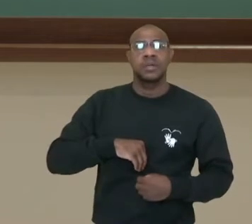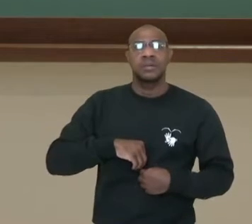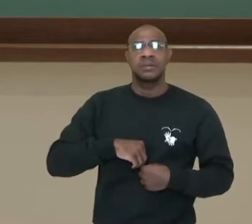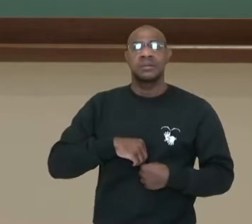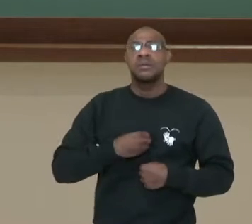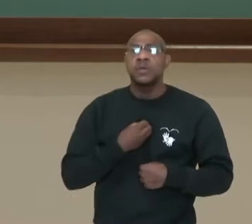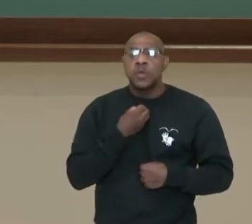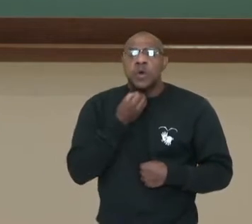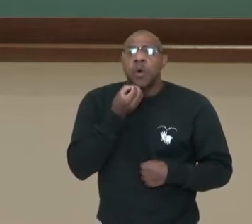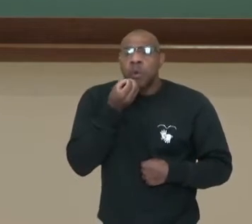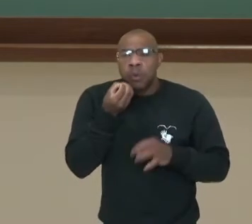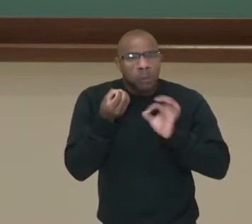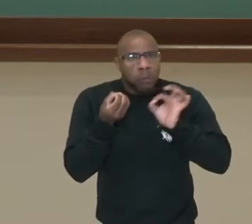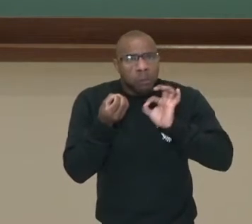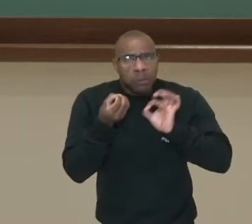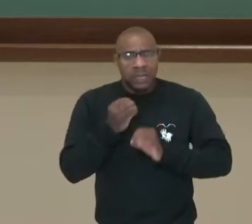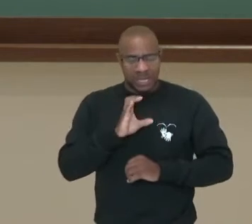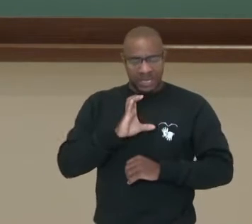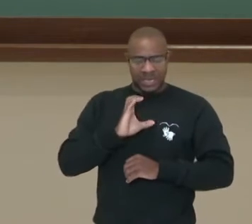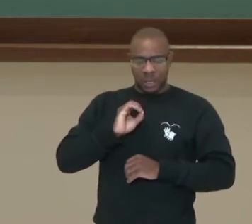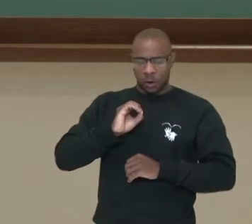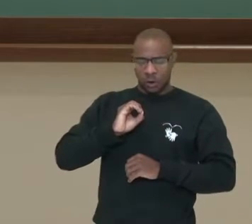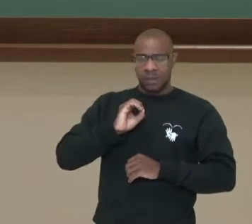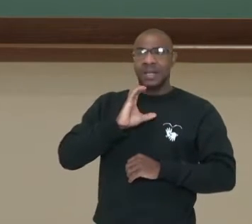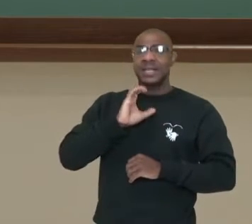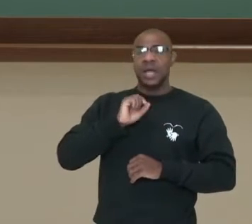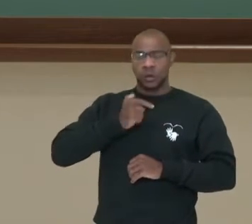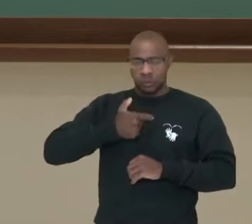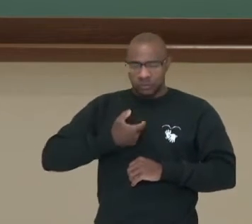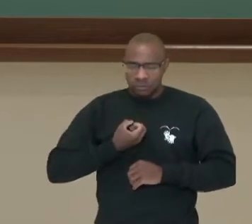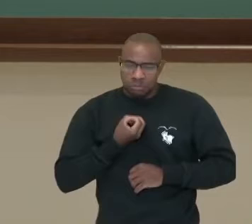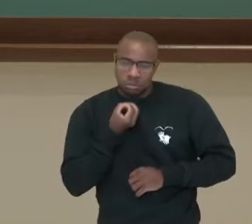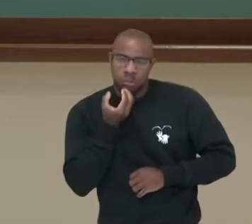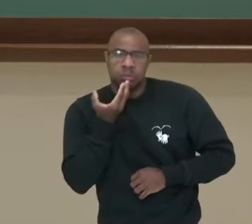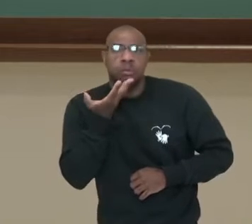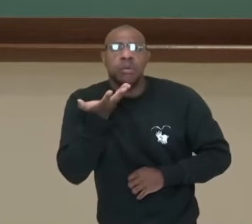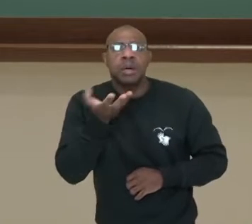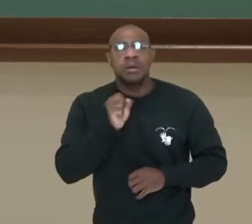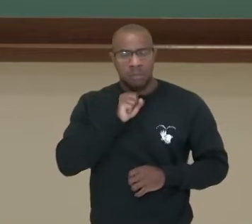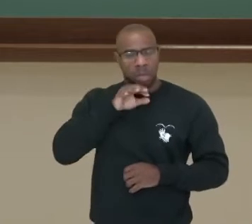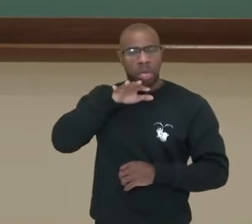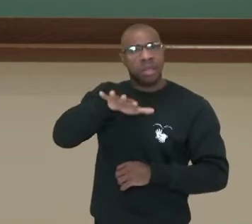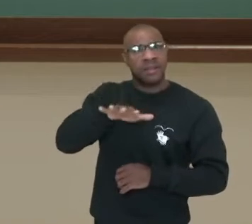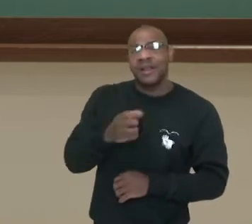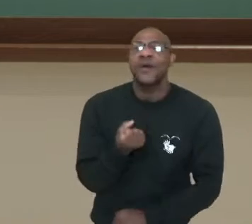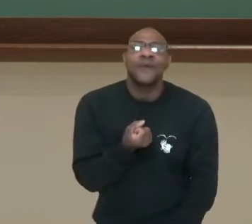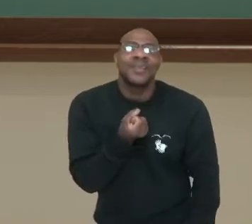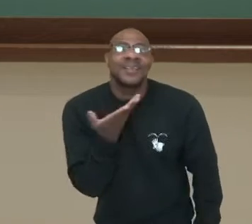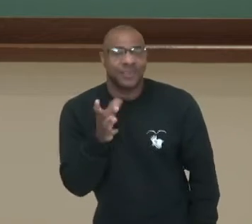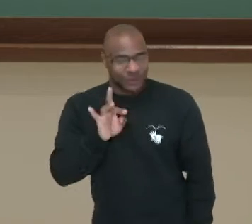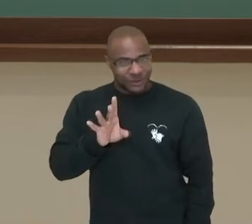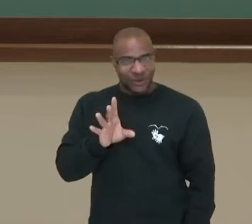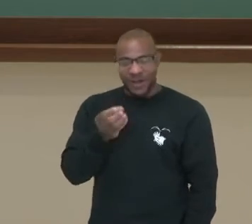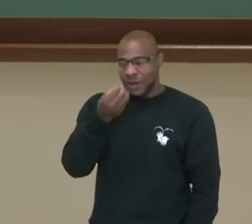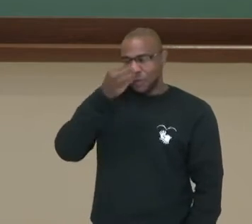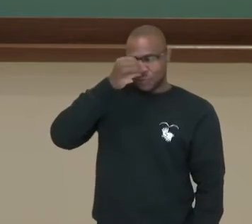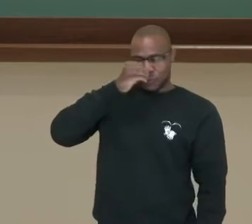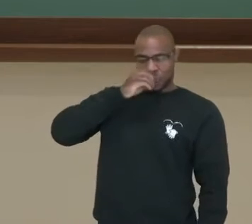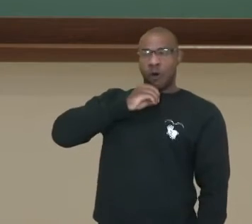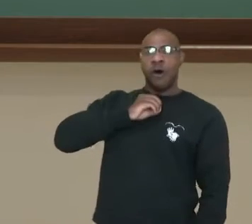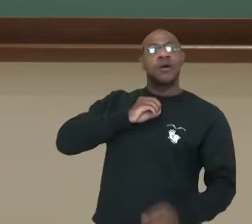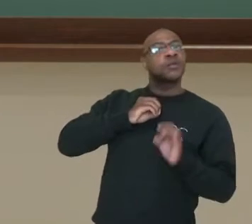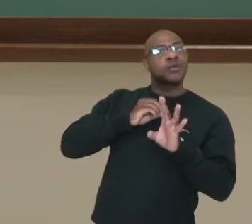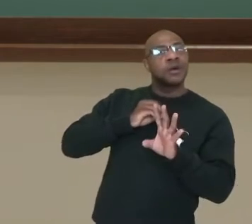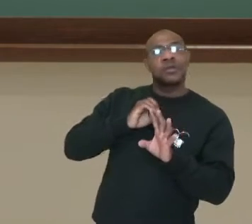sair oxigênio, saia gás carbônico? É óbvio, né, que em quantidades, né, não é só oxigênio que entra e também não é